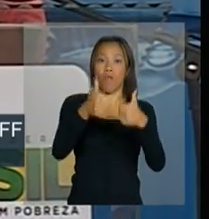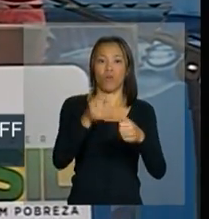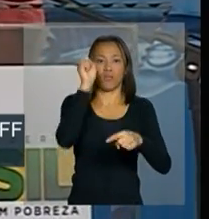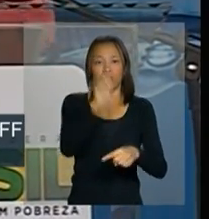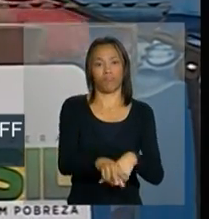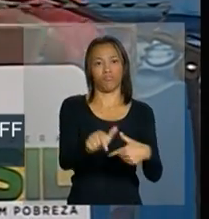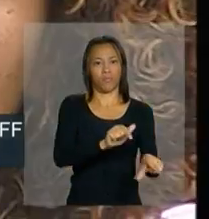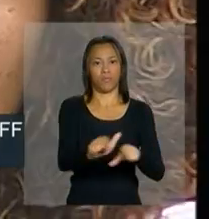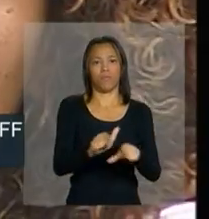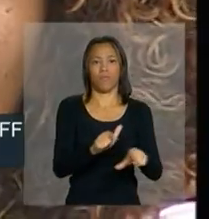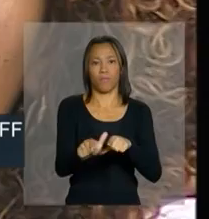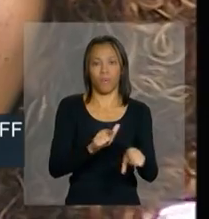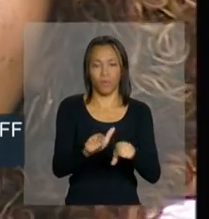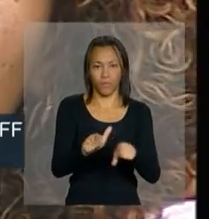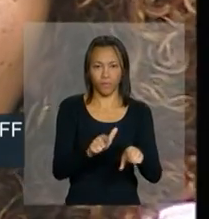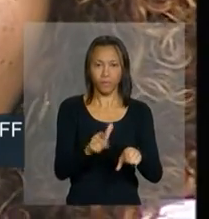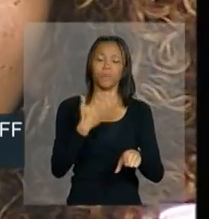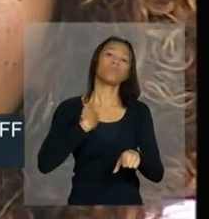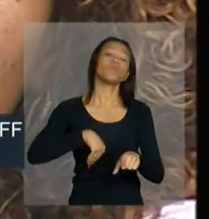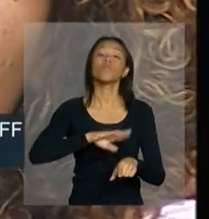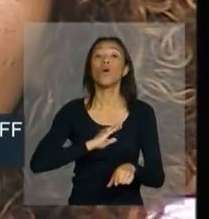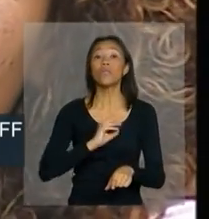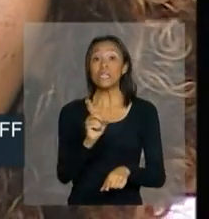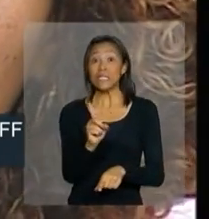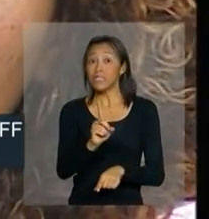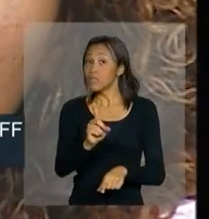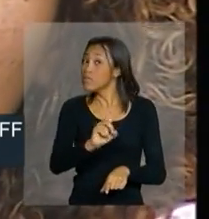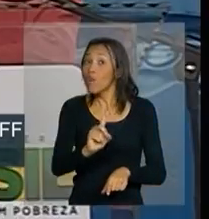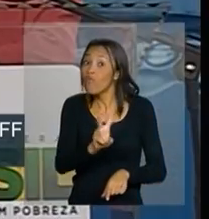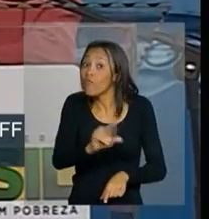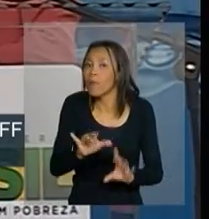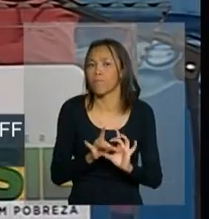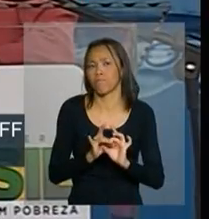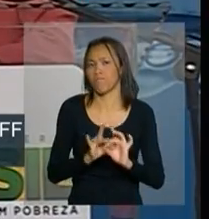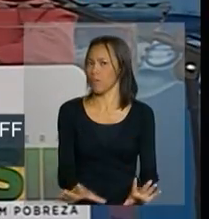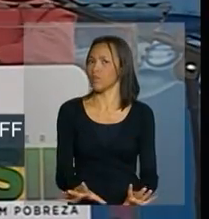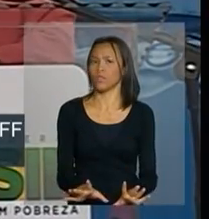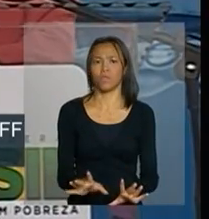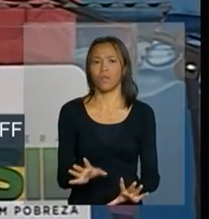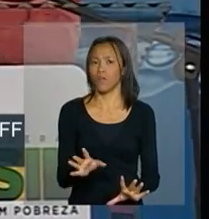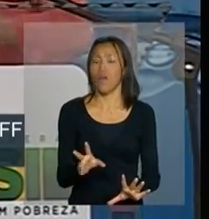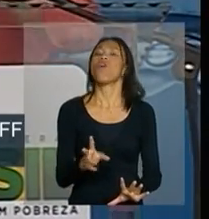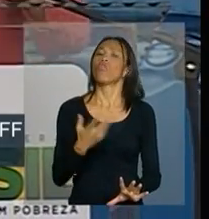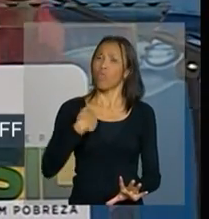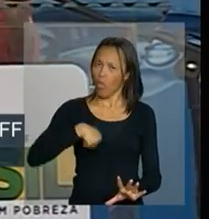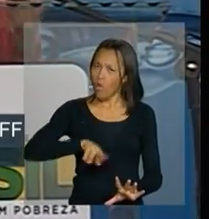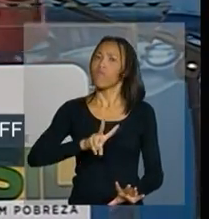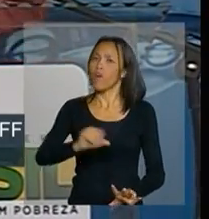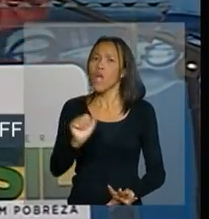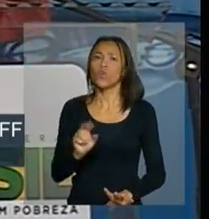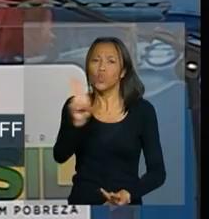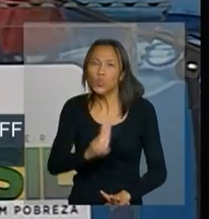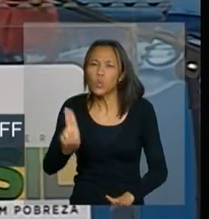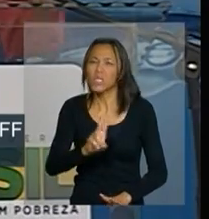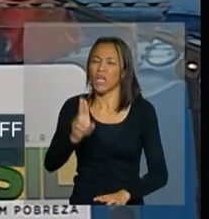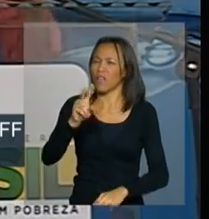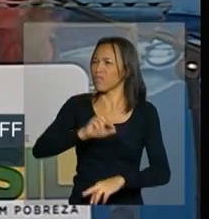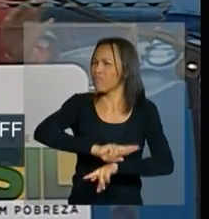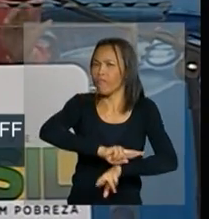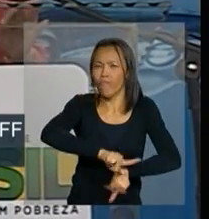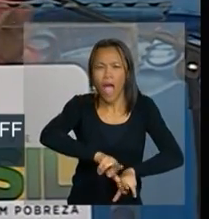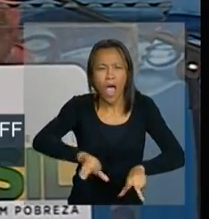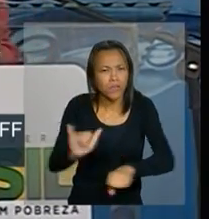empregos. Nós não vamos permitir, nós vamos usar de todos os recursos